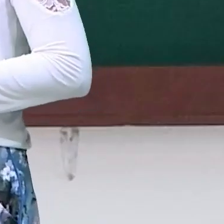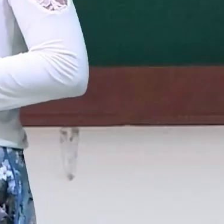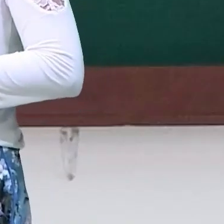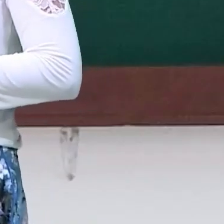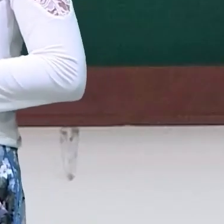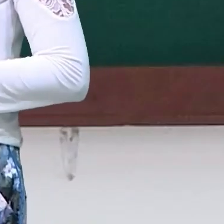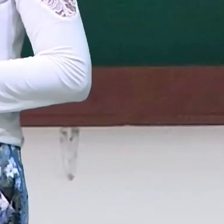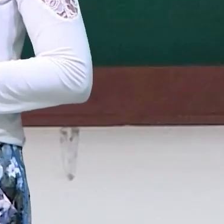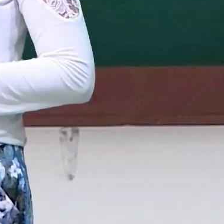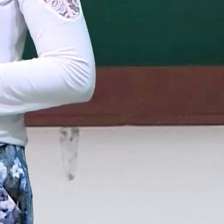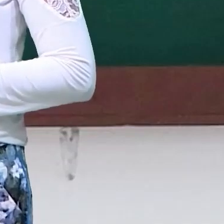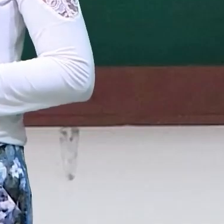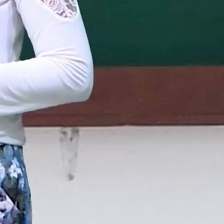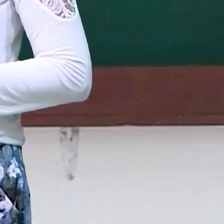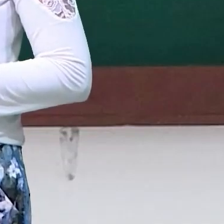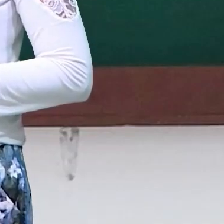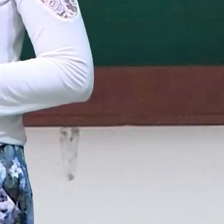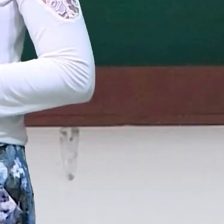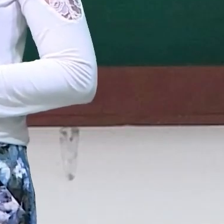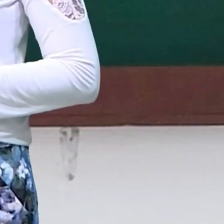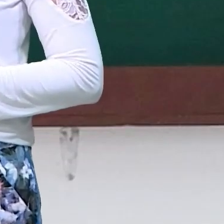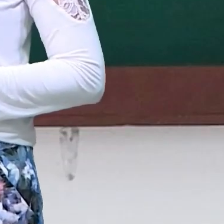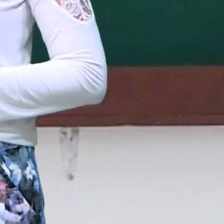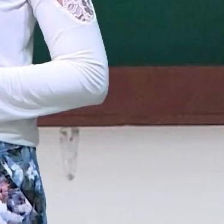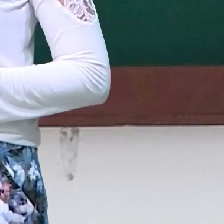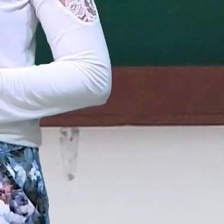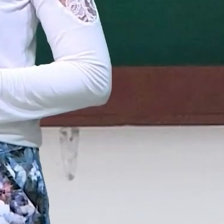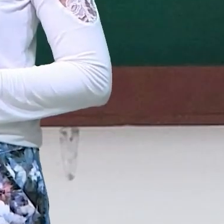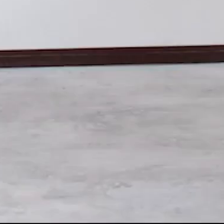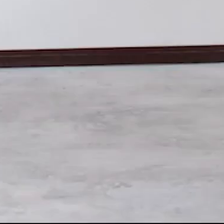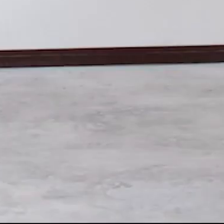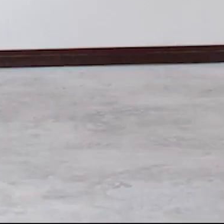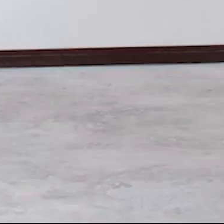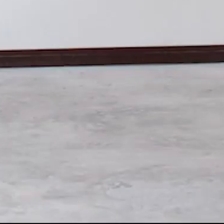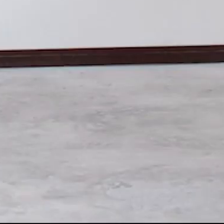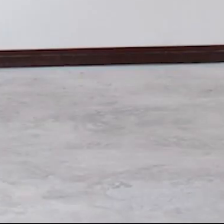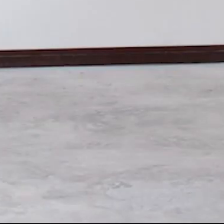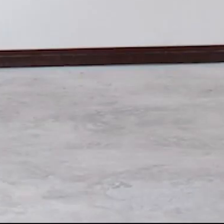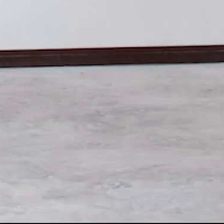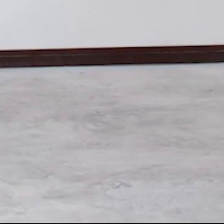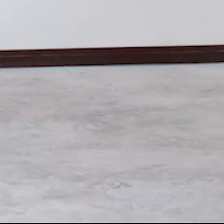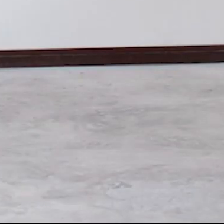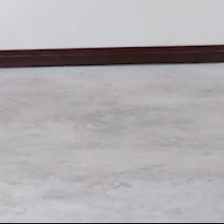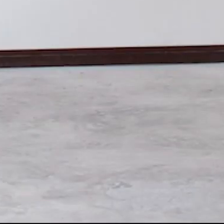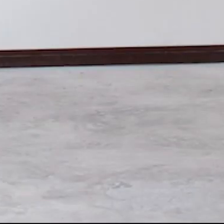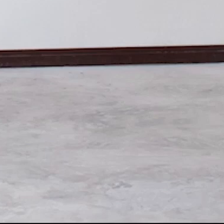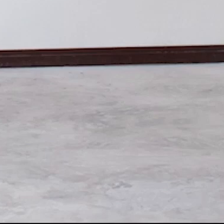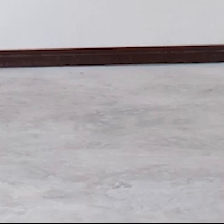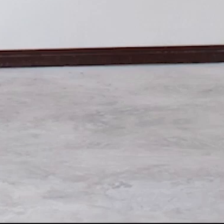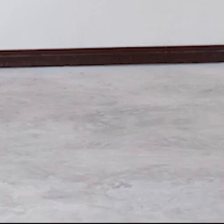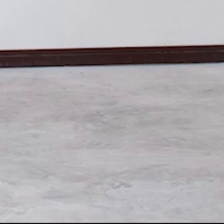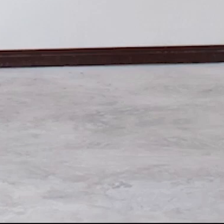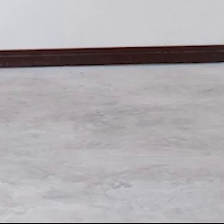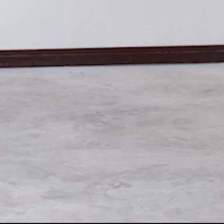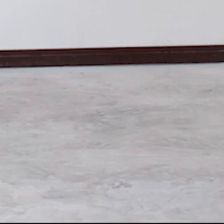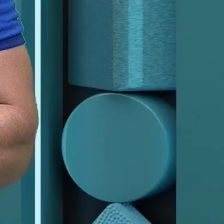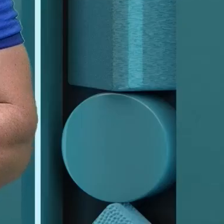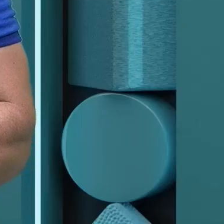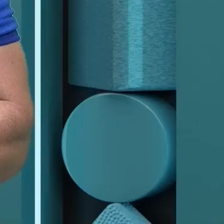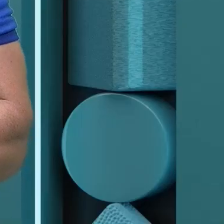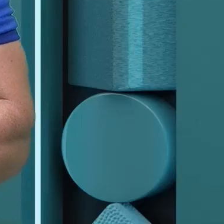Is she studying for the English test? No, she's not. She's studying for the math test.